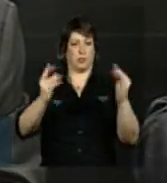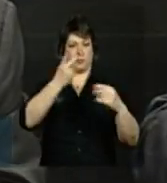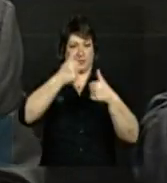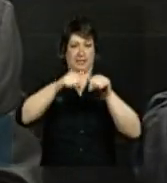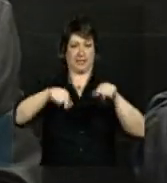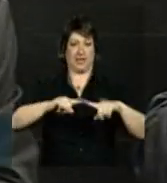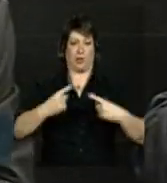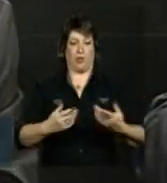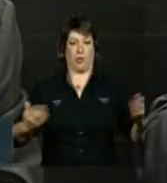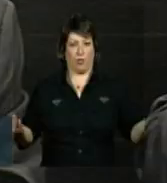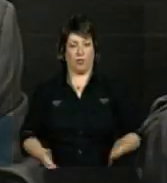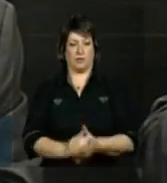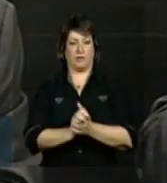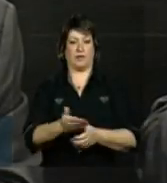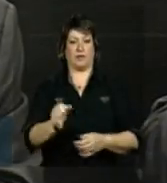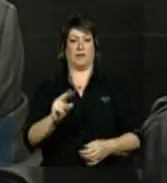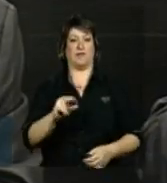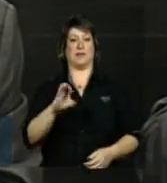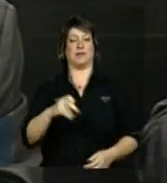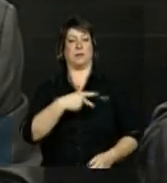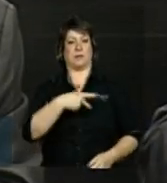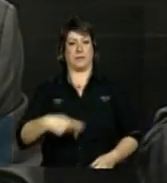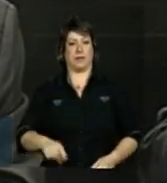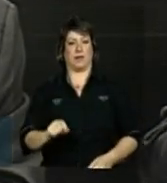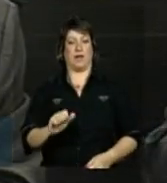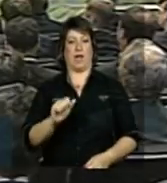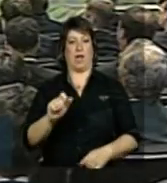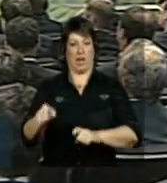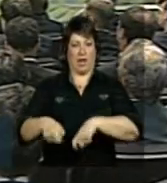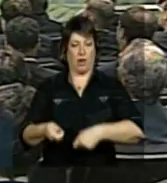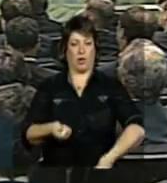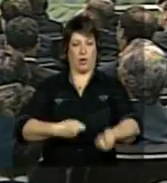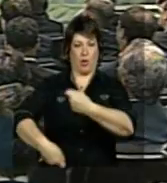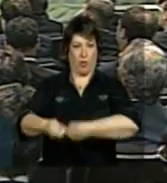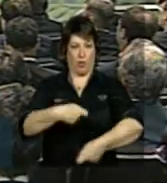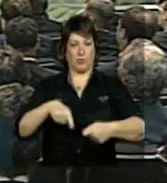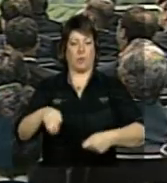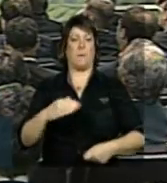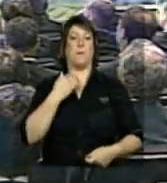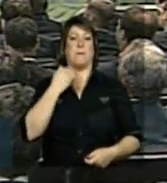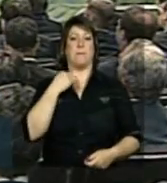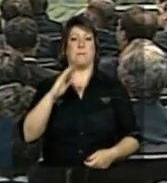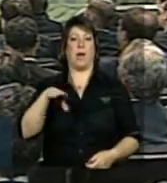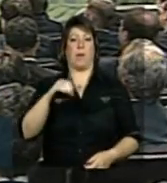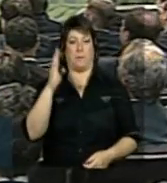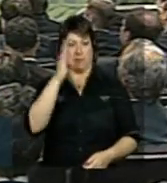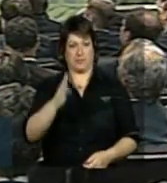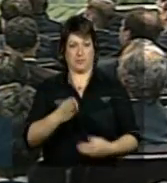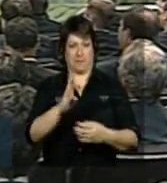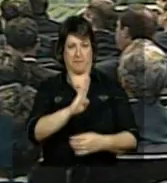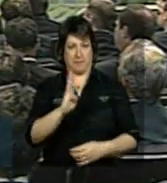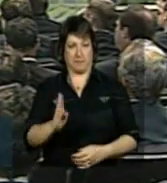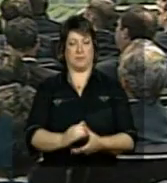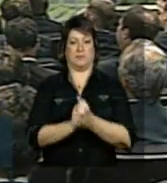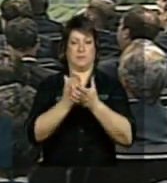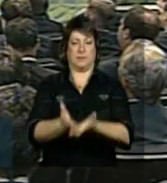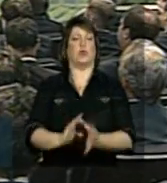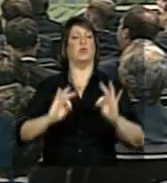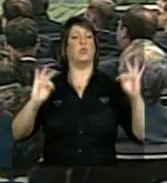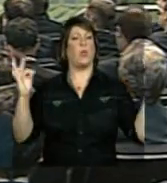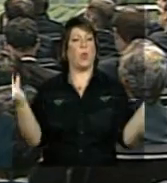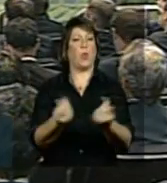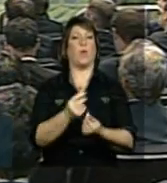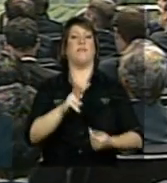Dias, vice-presidente de Agronegócio e Micro e Pequenas Empresas do Banco Brasil. Ao saudar o Osmar Dias, saúdo todos os demais vice-presidentes do